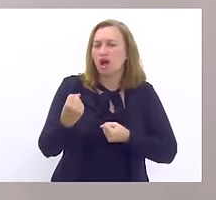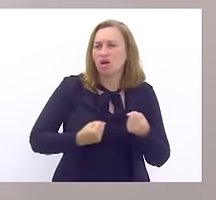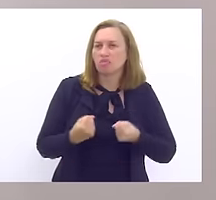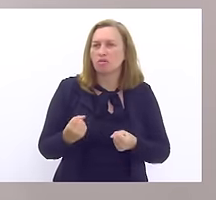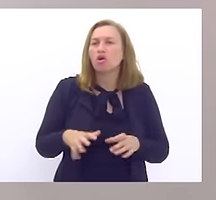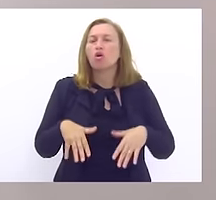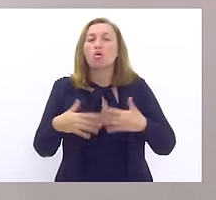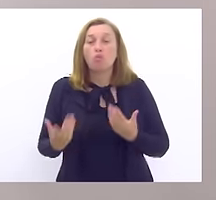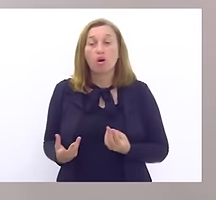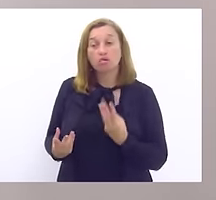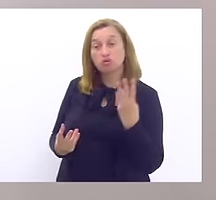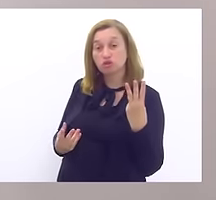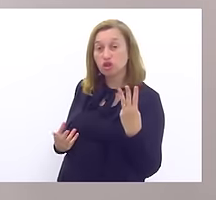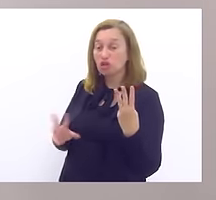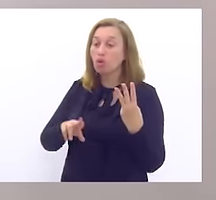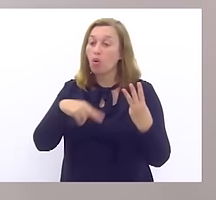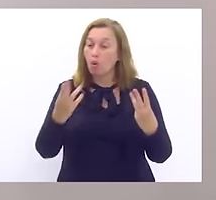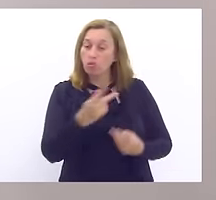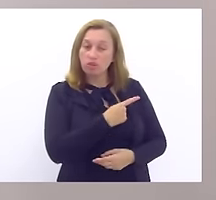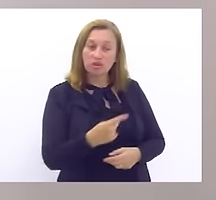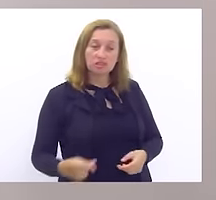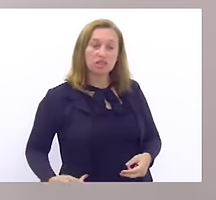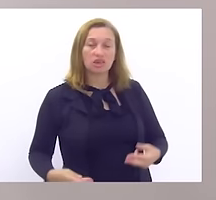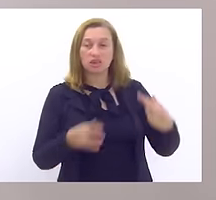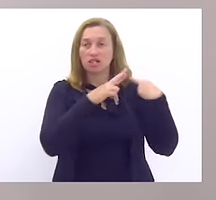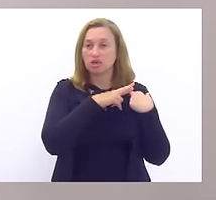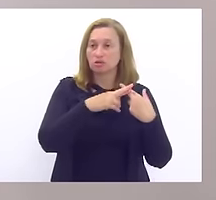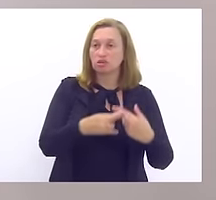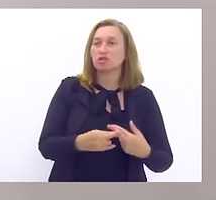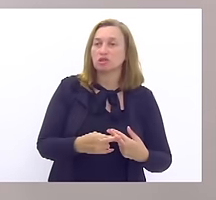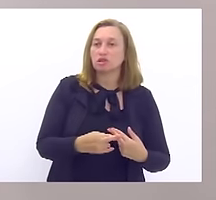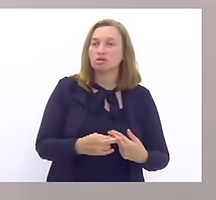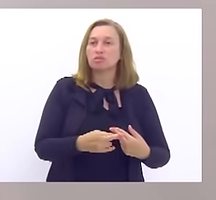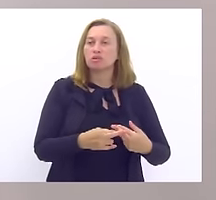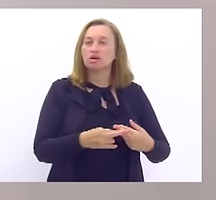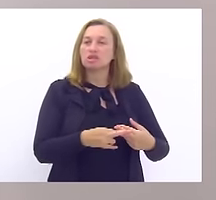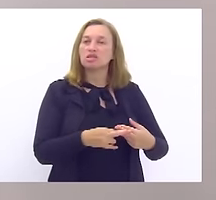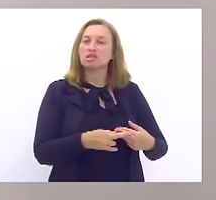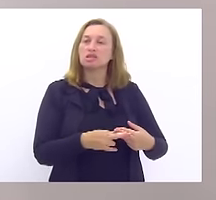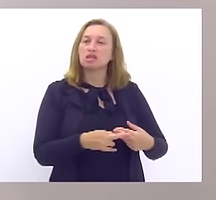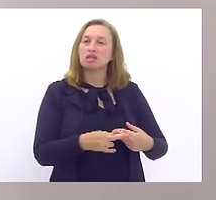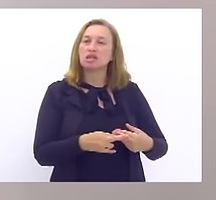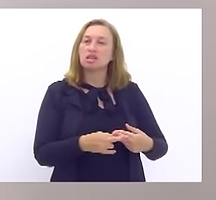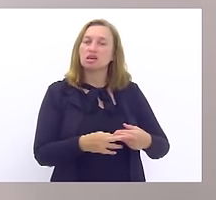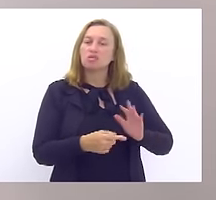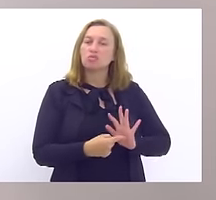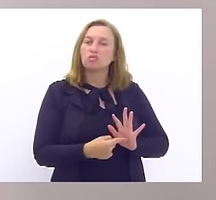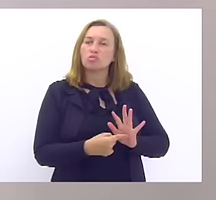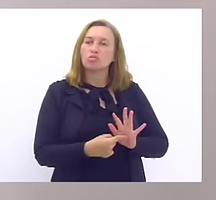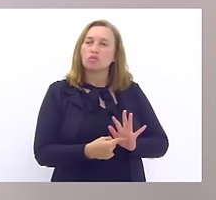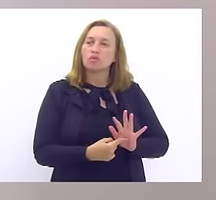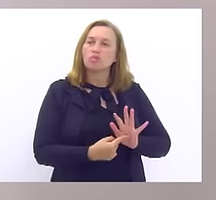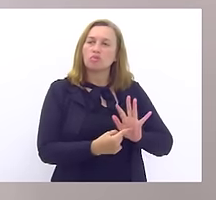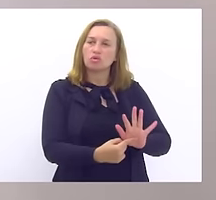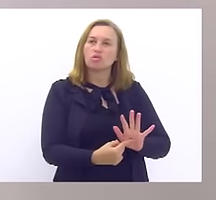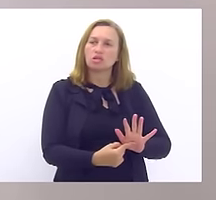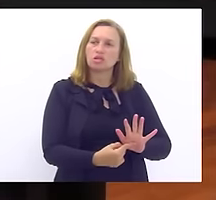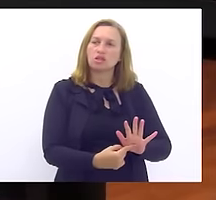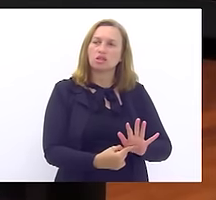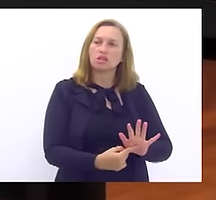vai se apontar como o responsável para ser indiciado criminalmente por essa CPI é simples